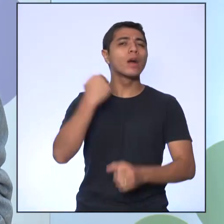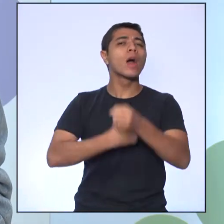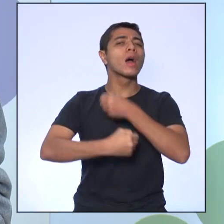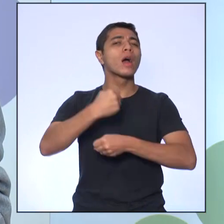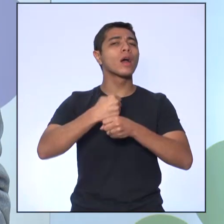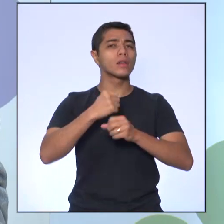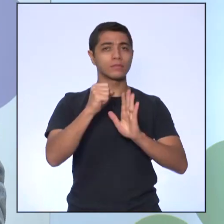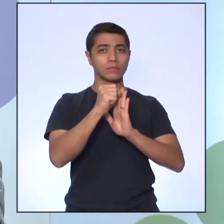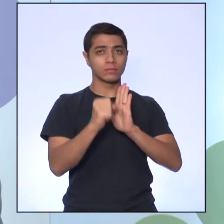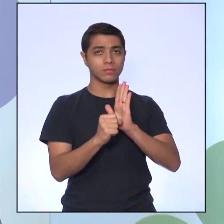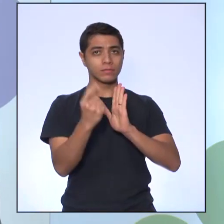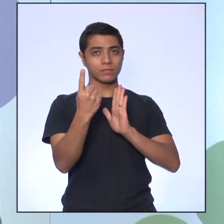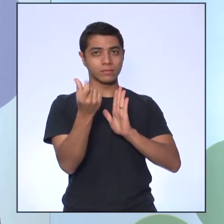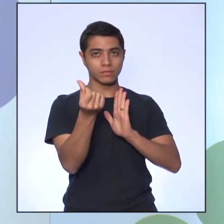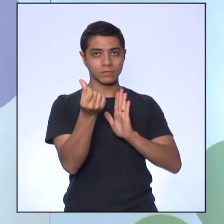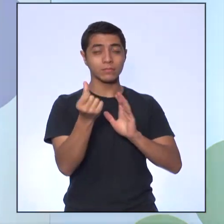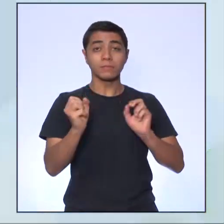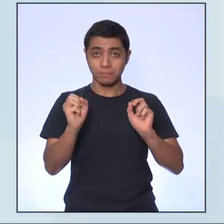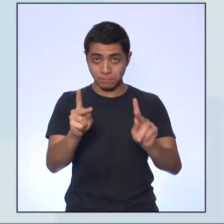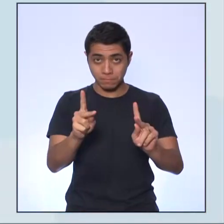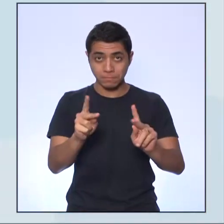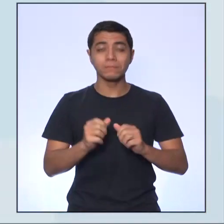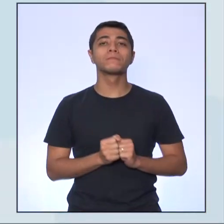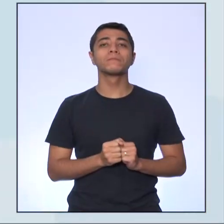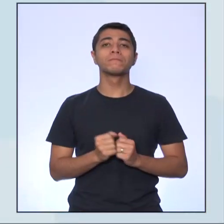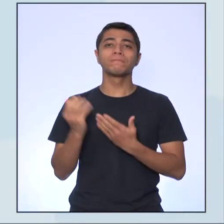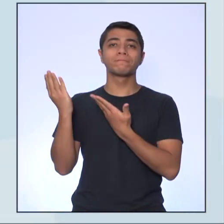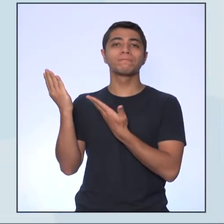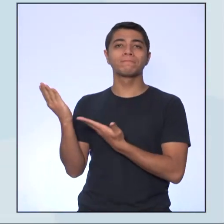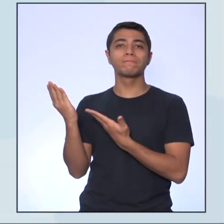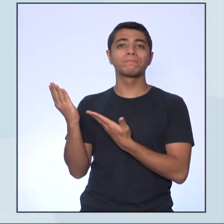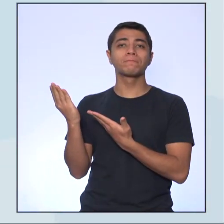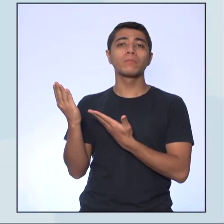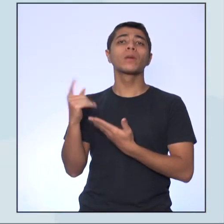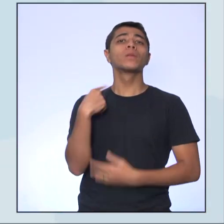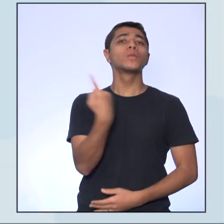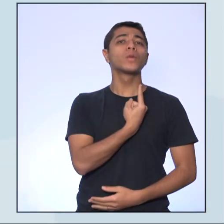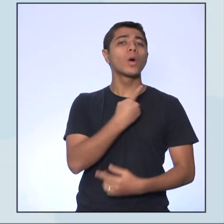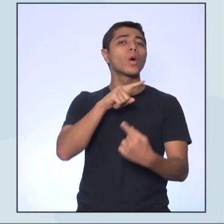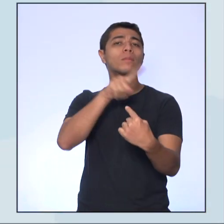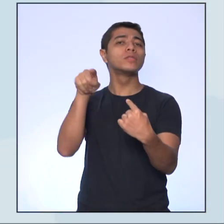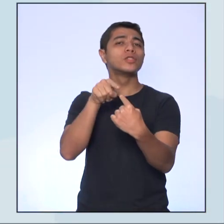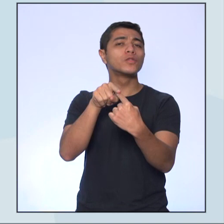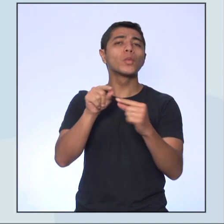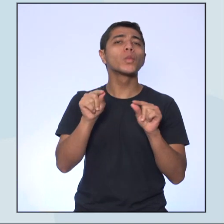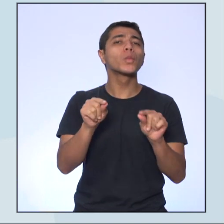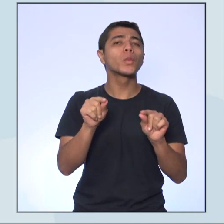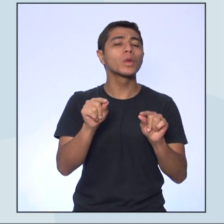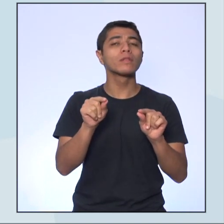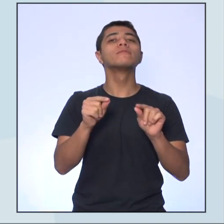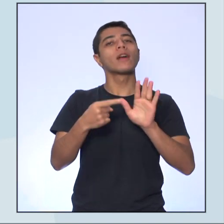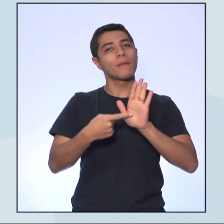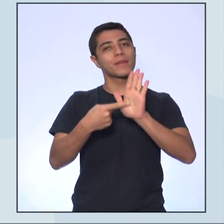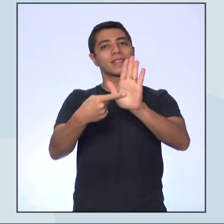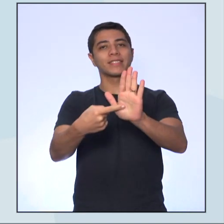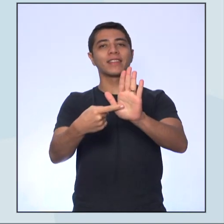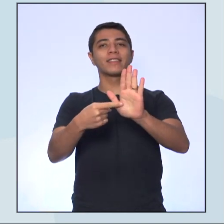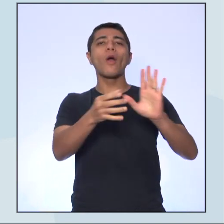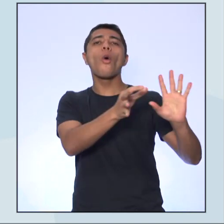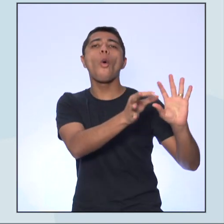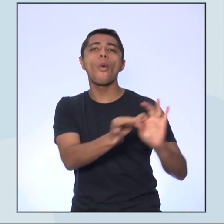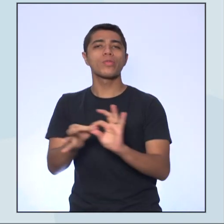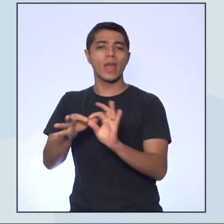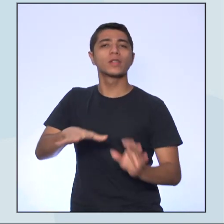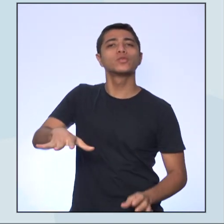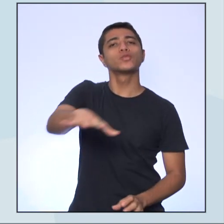uma olhadinha aí nos objetivos da aula de hoje na tela, né? Nós vamos apresentar o contexto social, político e cultural que favoreceu